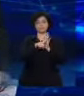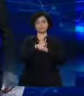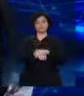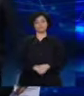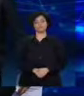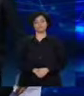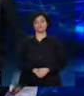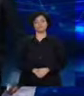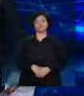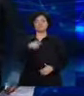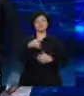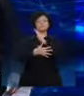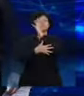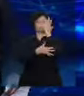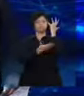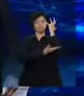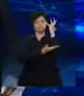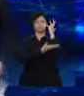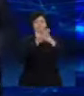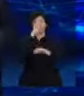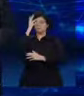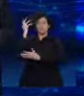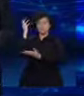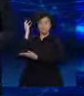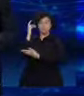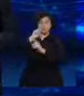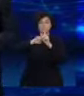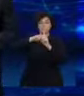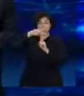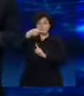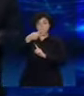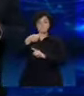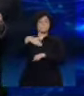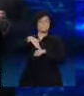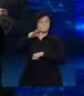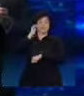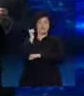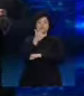Você desmatou 2,5 vezes mais do que no meu governo, Lula.